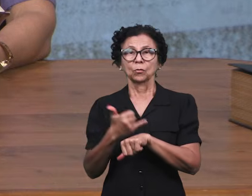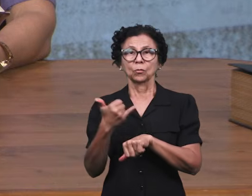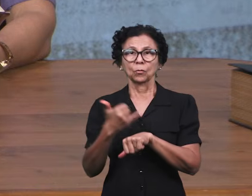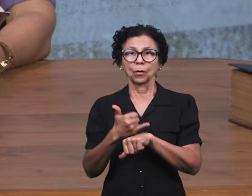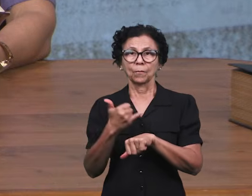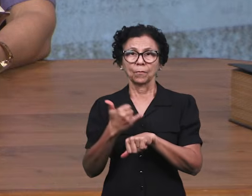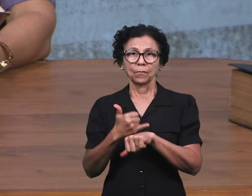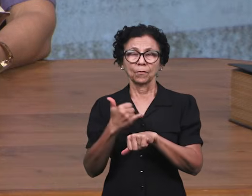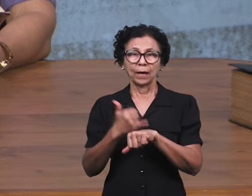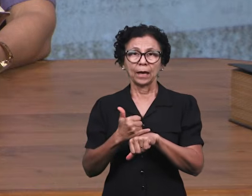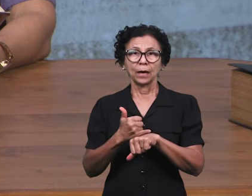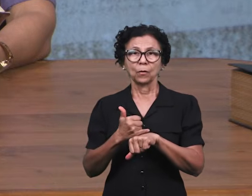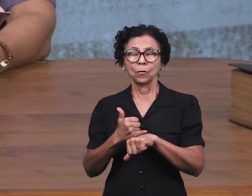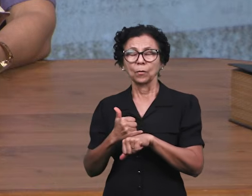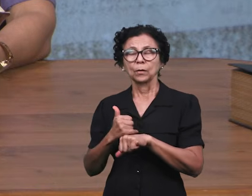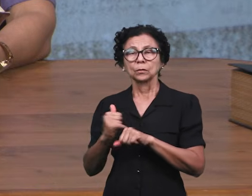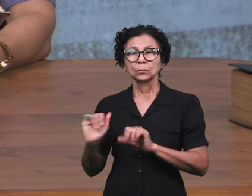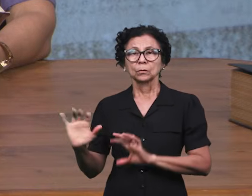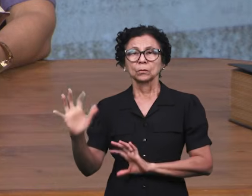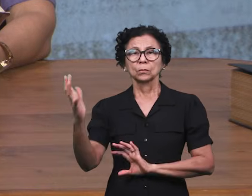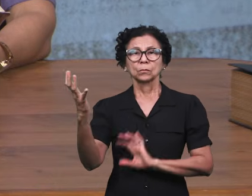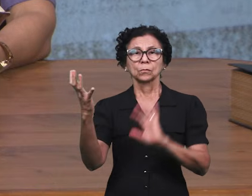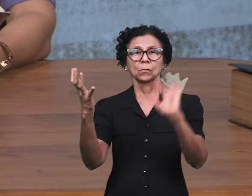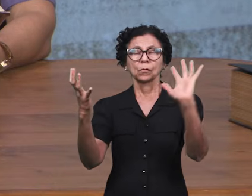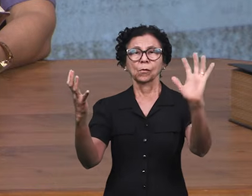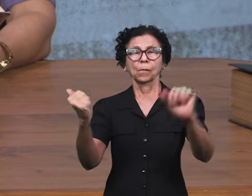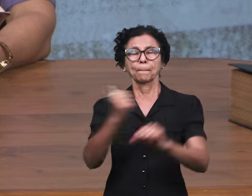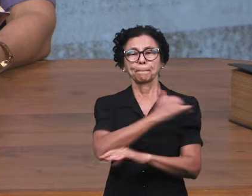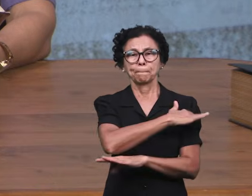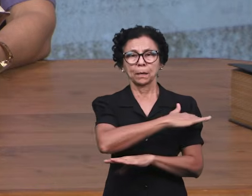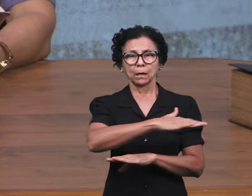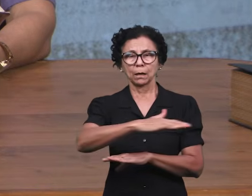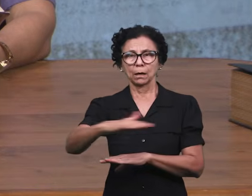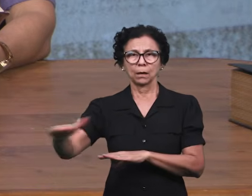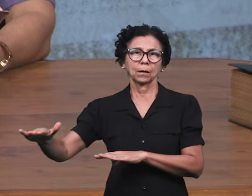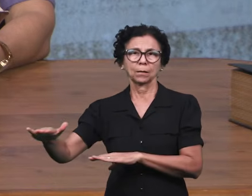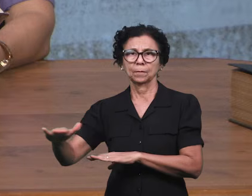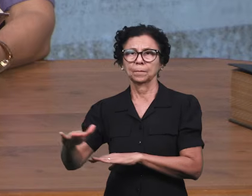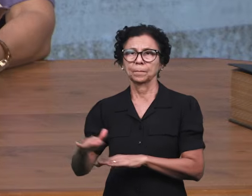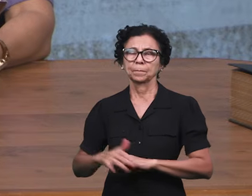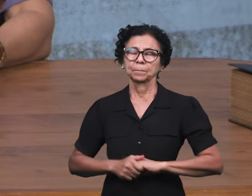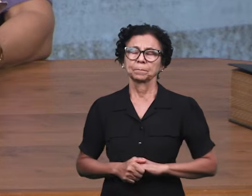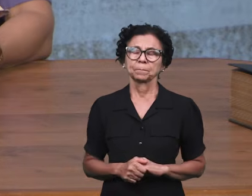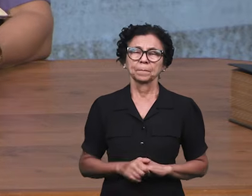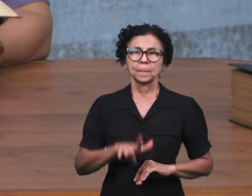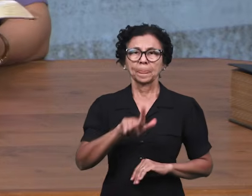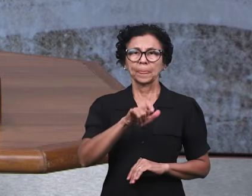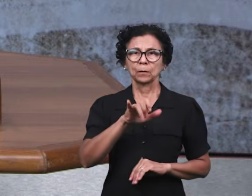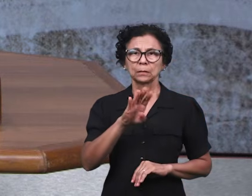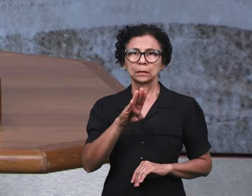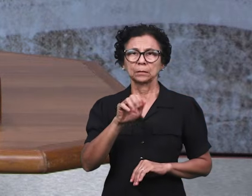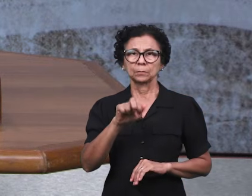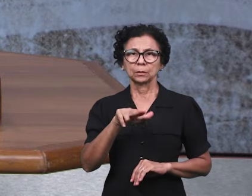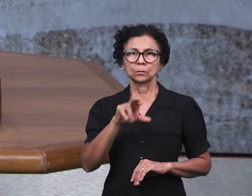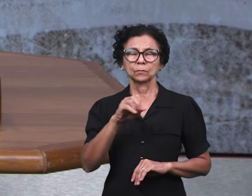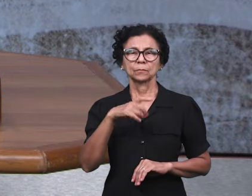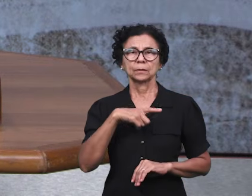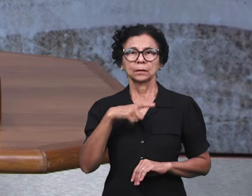da floresta, e o Líbano cairá pela mão de um poderoso.